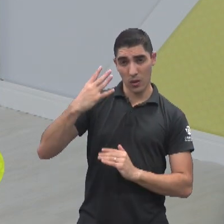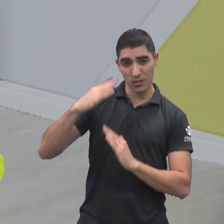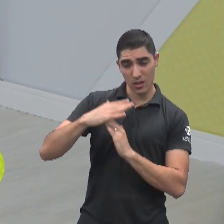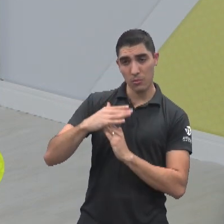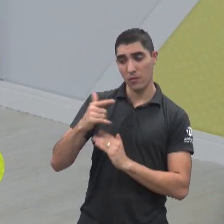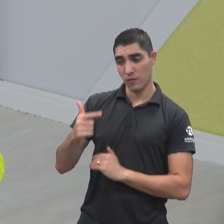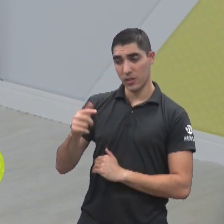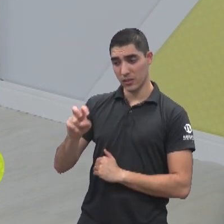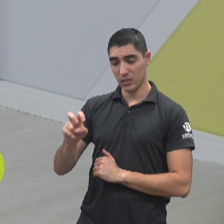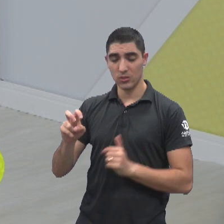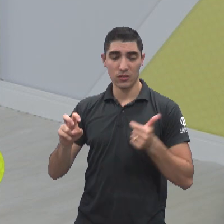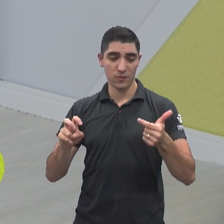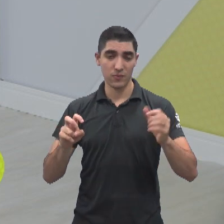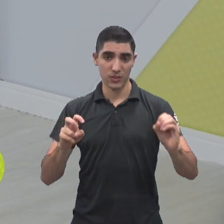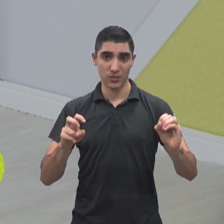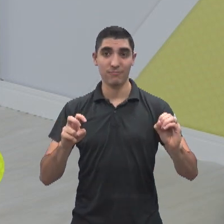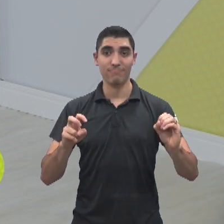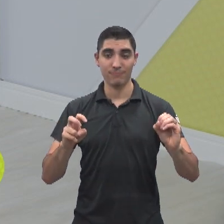final